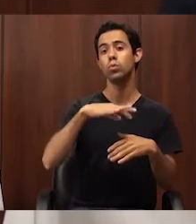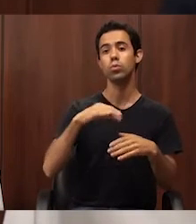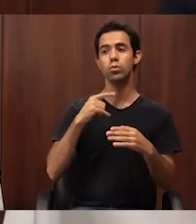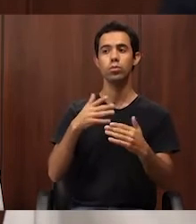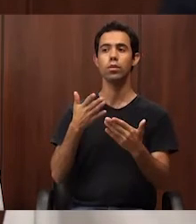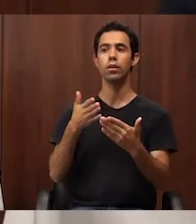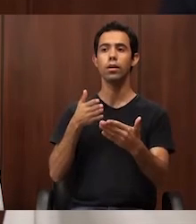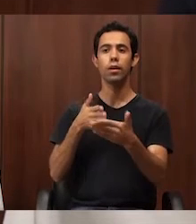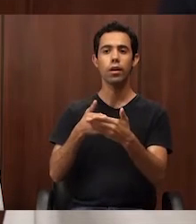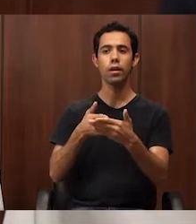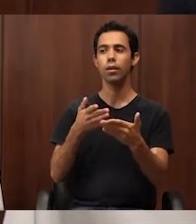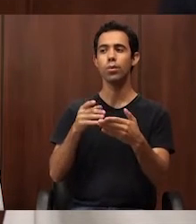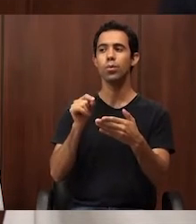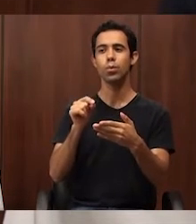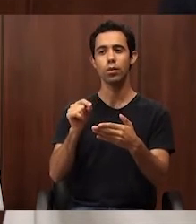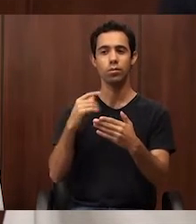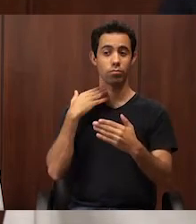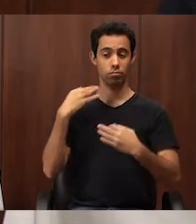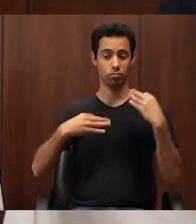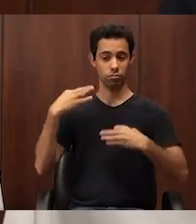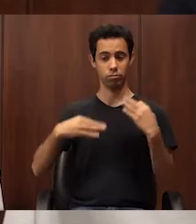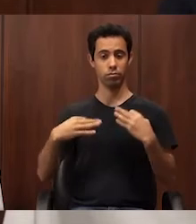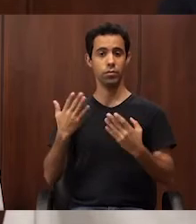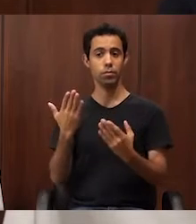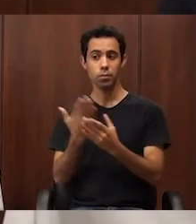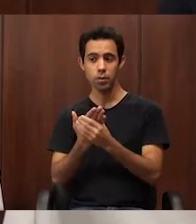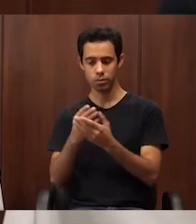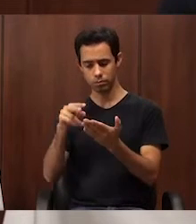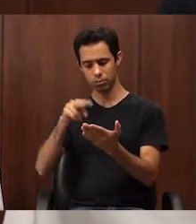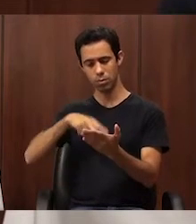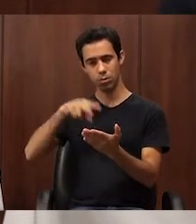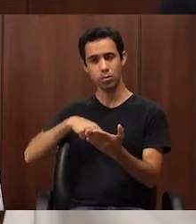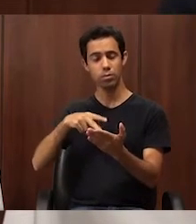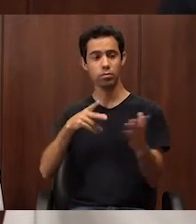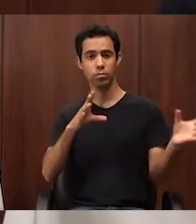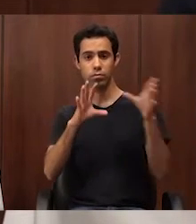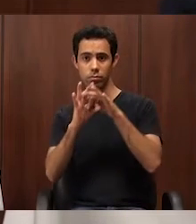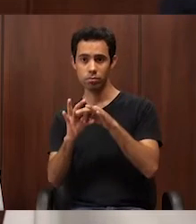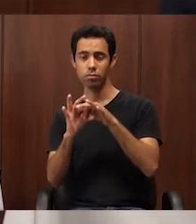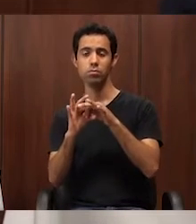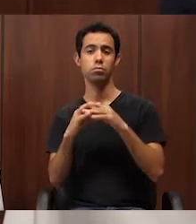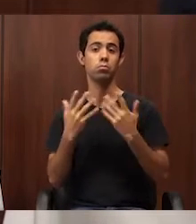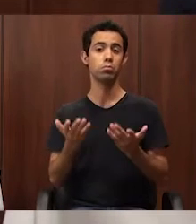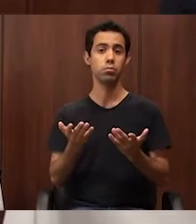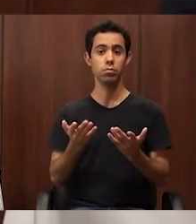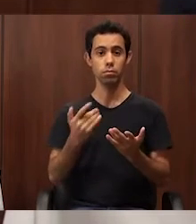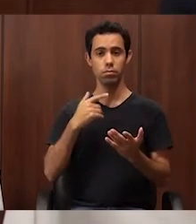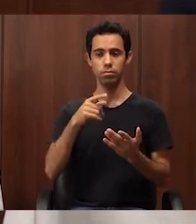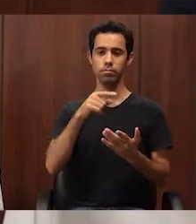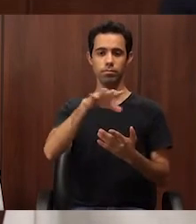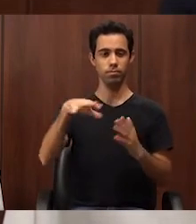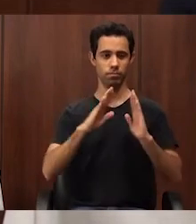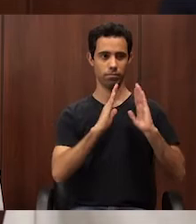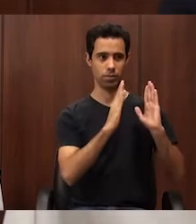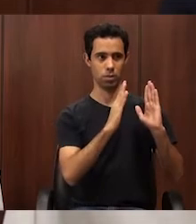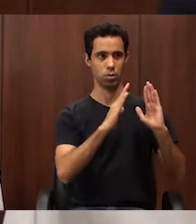é a falta de controle em relação aos terceiros conveniados, mesmo conveniado, nem aquele estabelecimento que está sendo atendido através